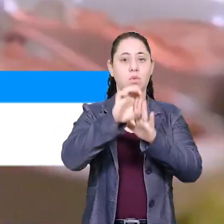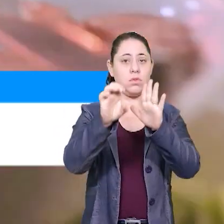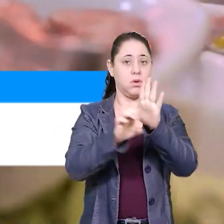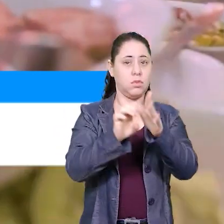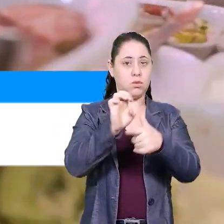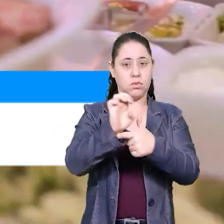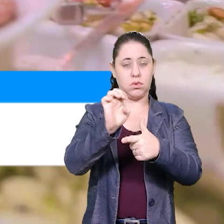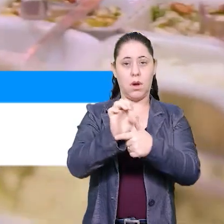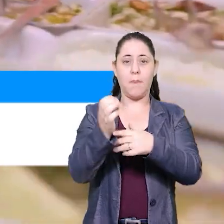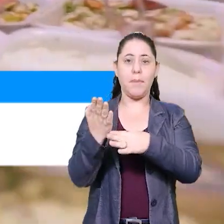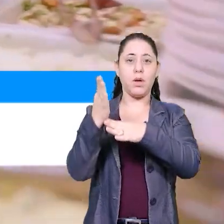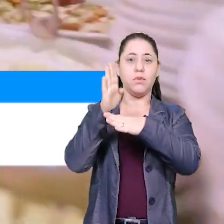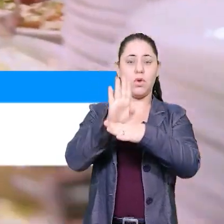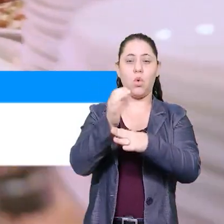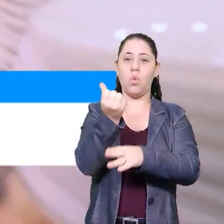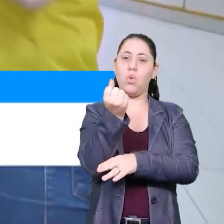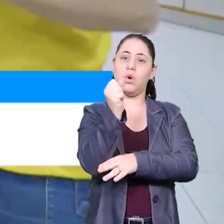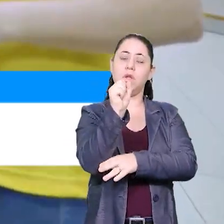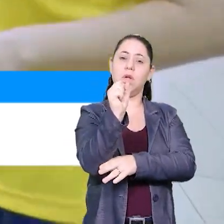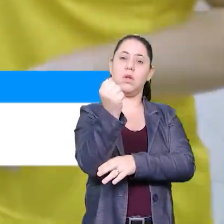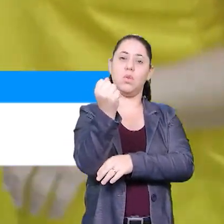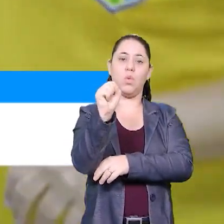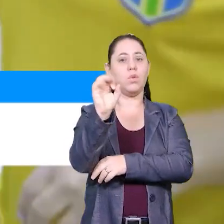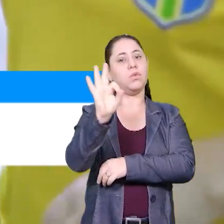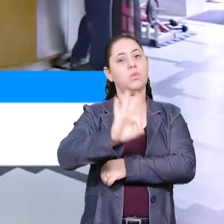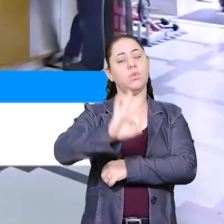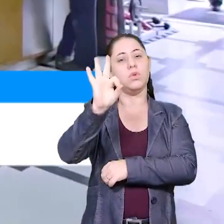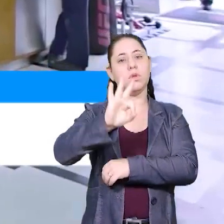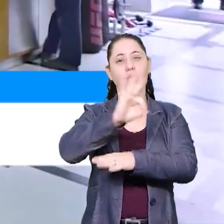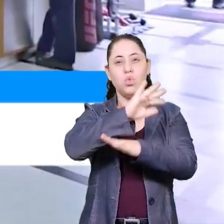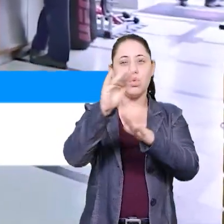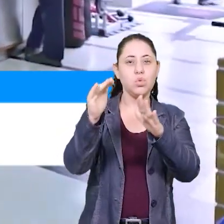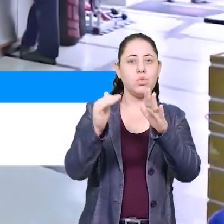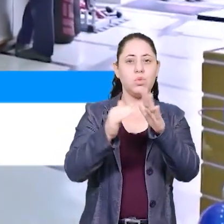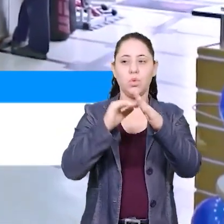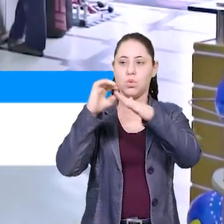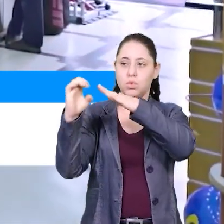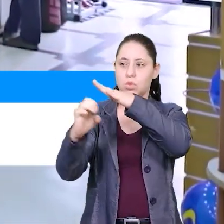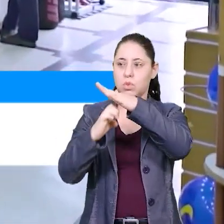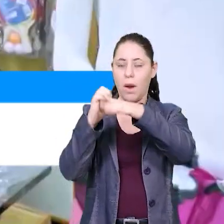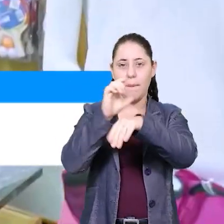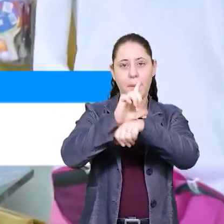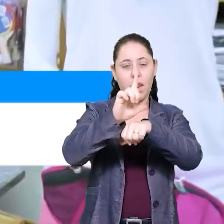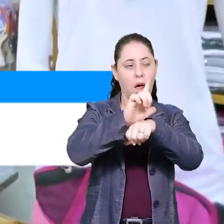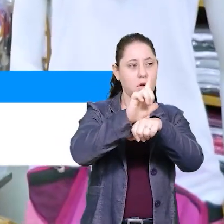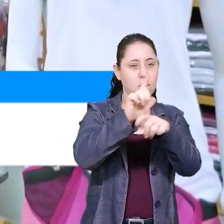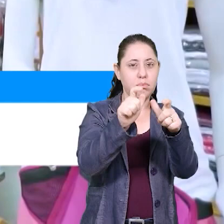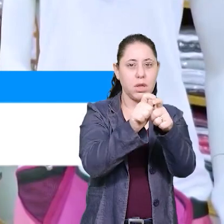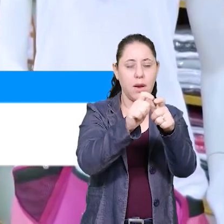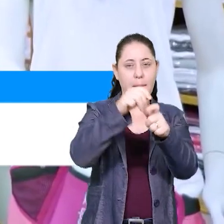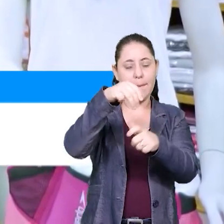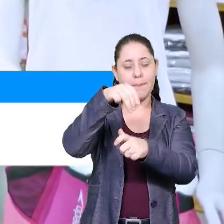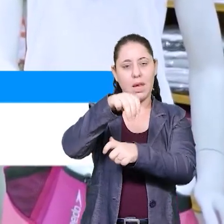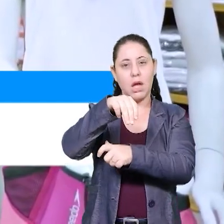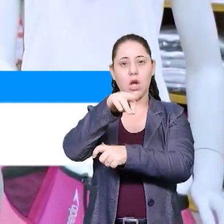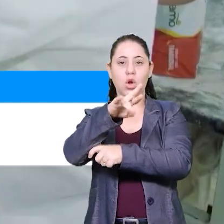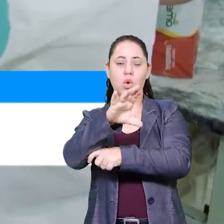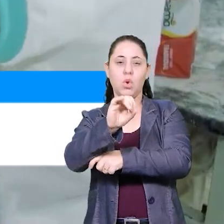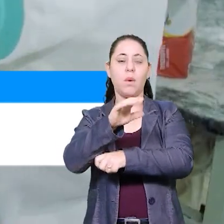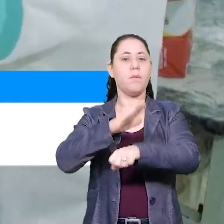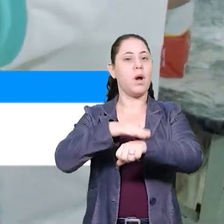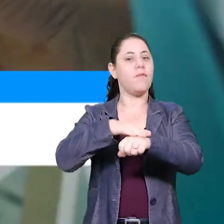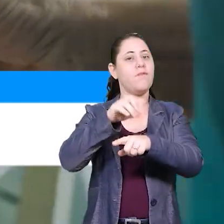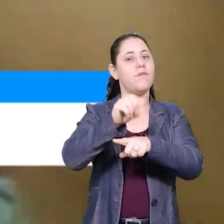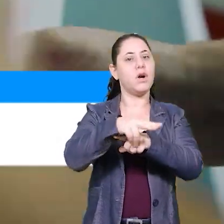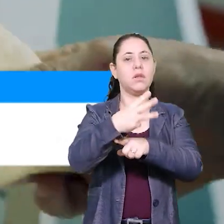O Estatuto Estadual beneficiará 88% do total dos estabelecimentos comerciais de Mato Grosso do Sul,